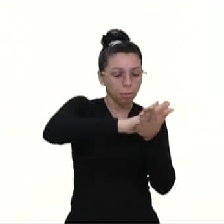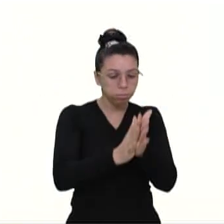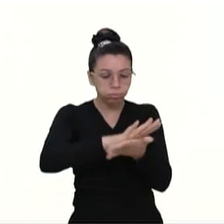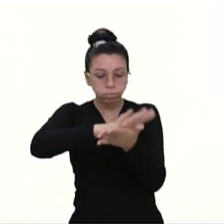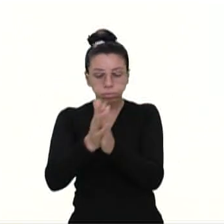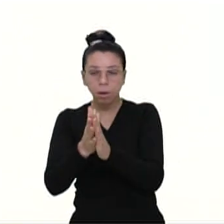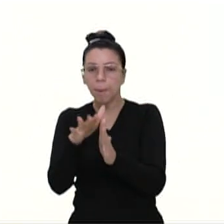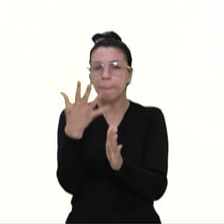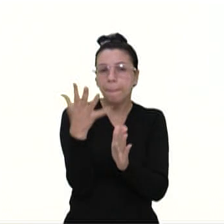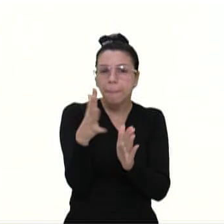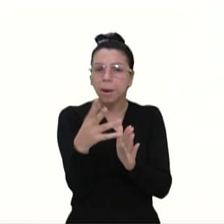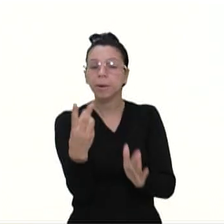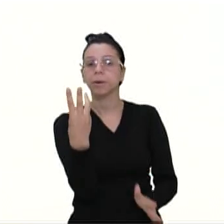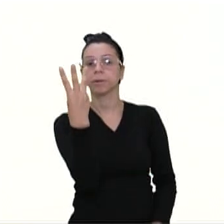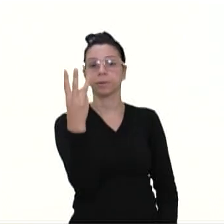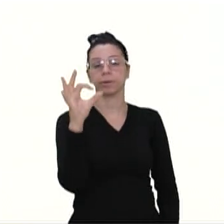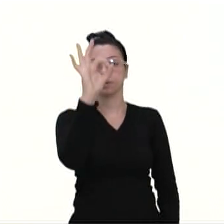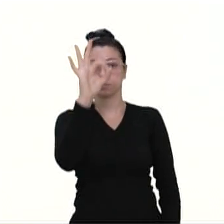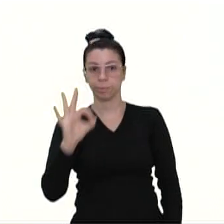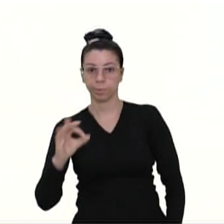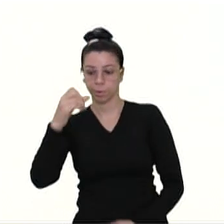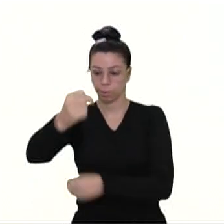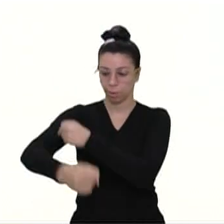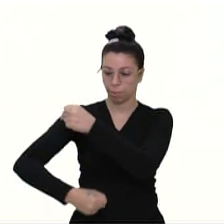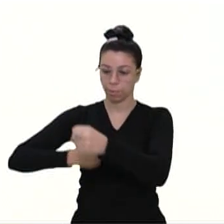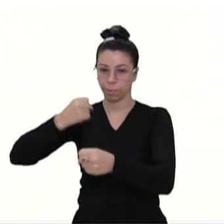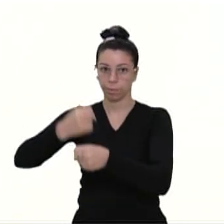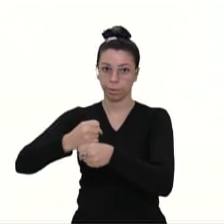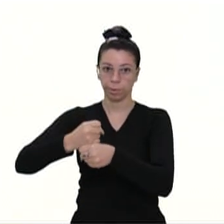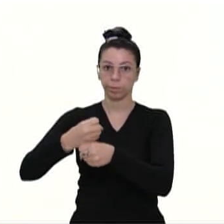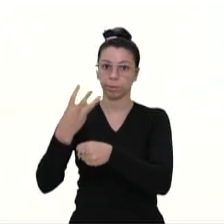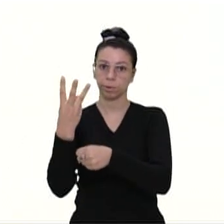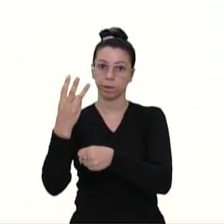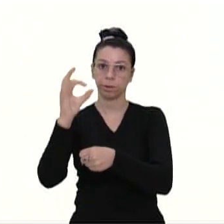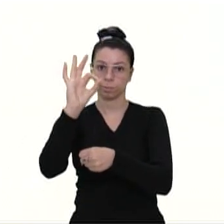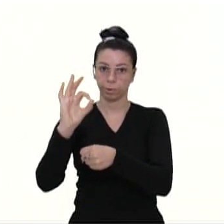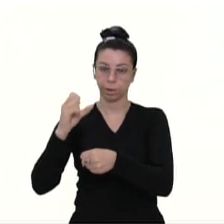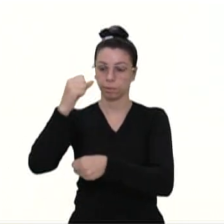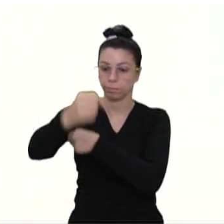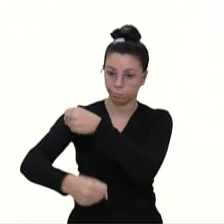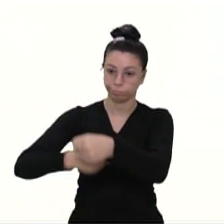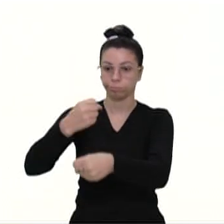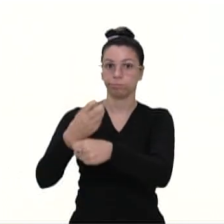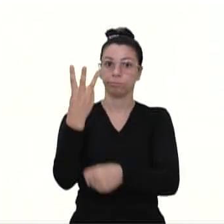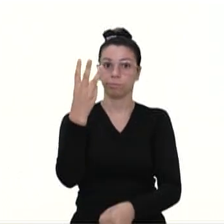uma taxa de 3% ao ano, se